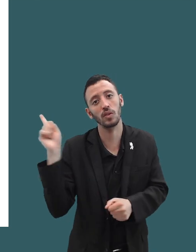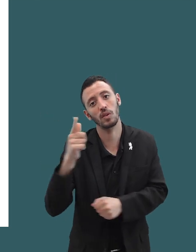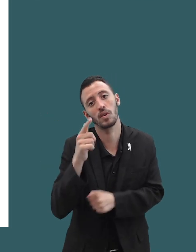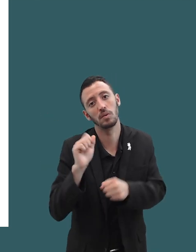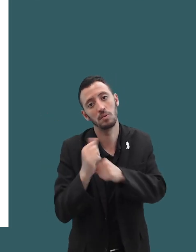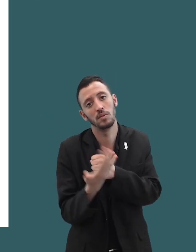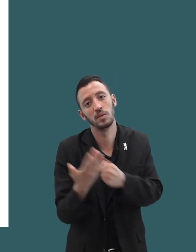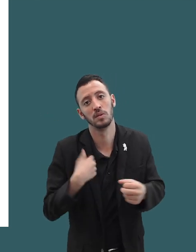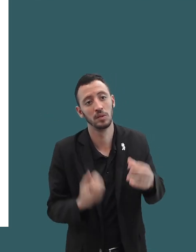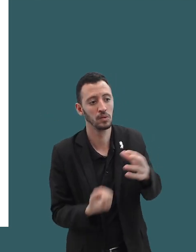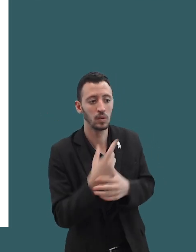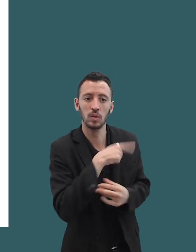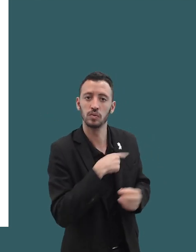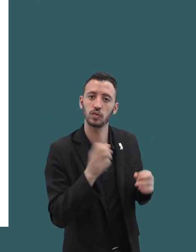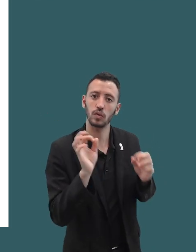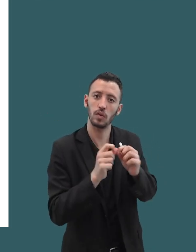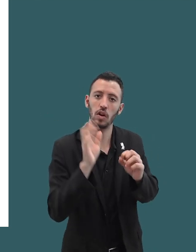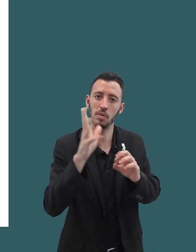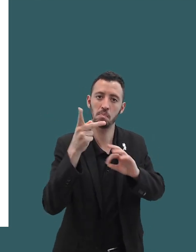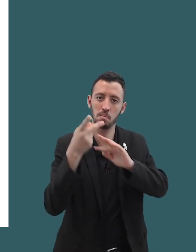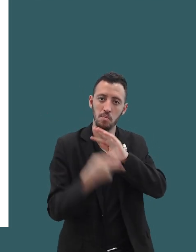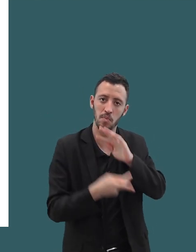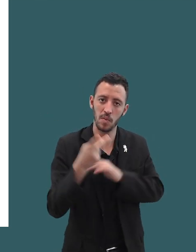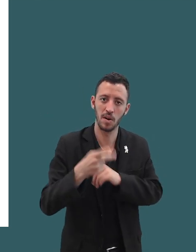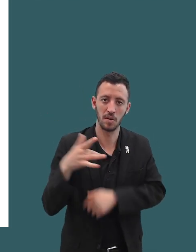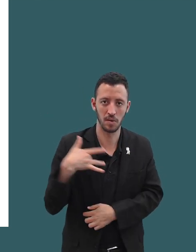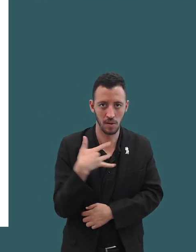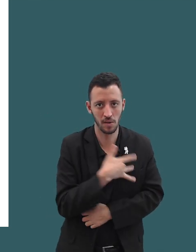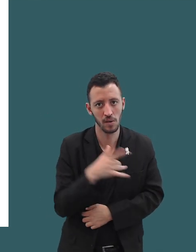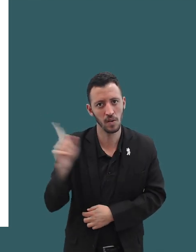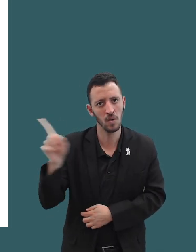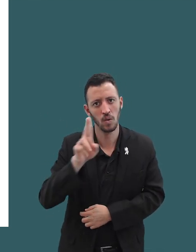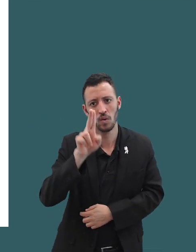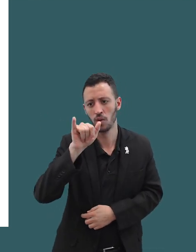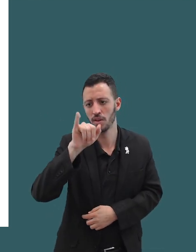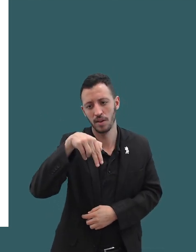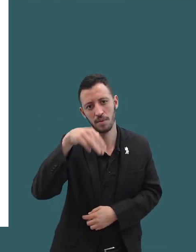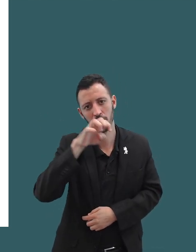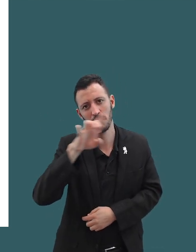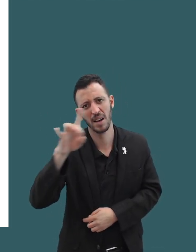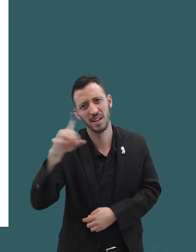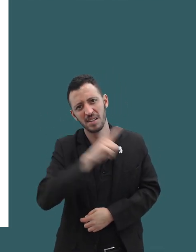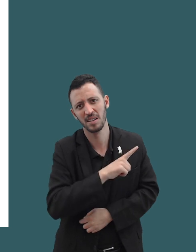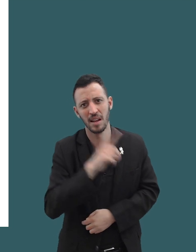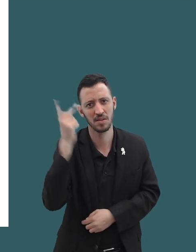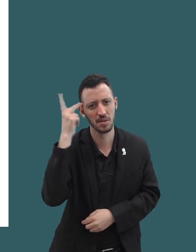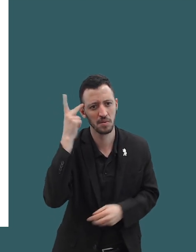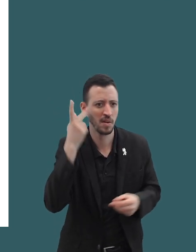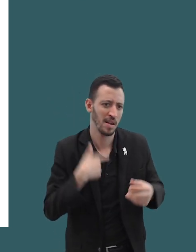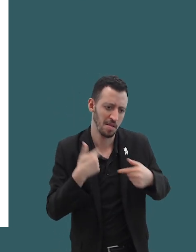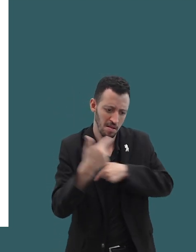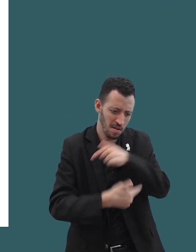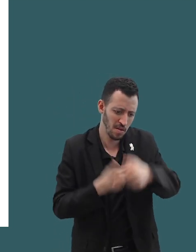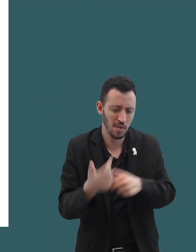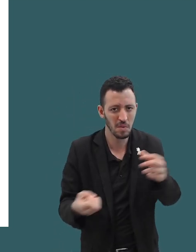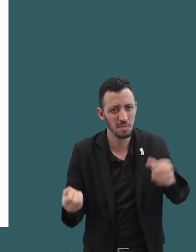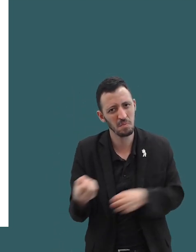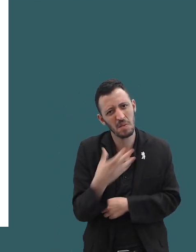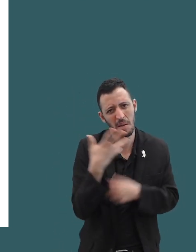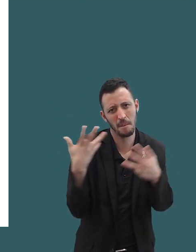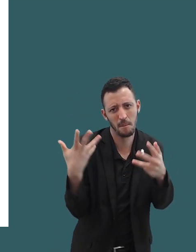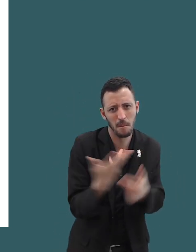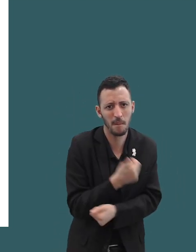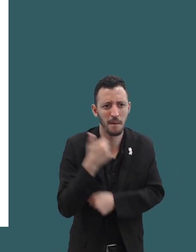Covid-19. Eu tenho um plano de saúde da Unimed Campinas, queria comentar que eles estão fazendo um trabalho fantástico, Unimed Campinas. Eles